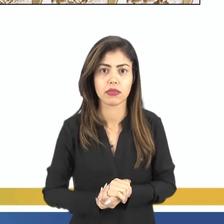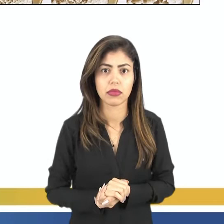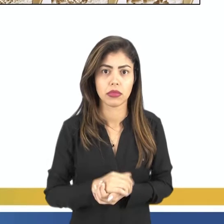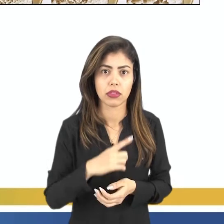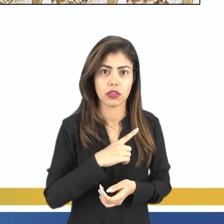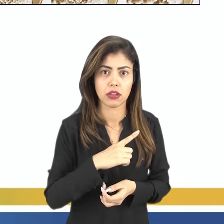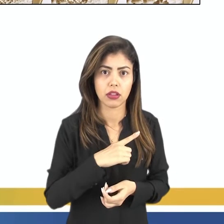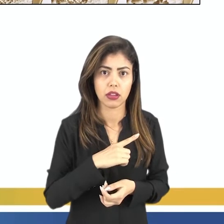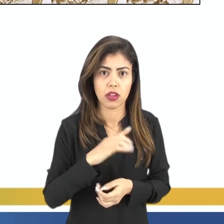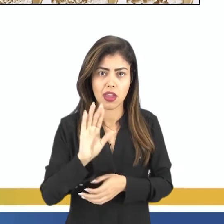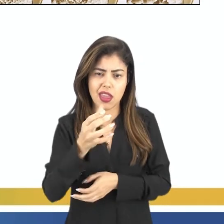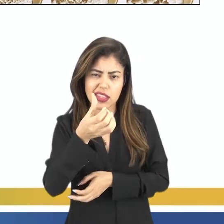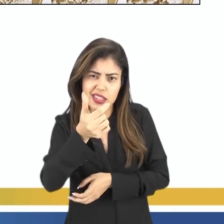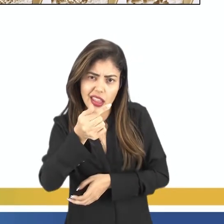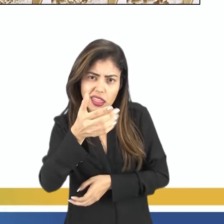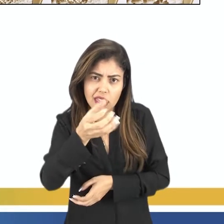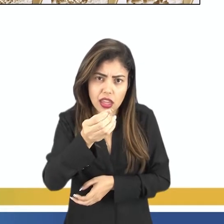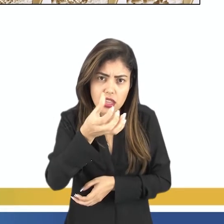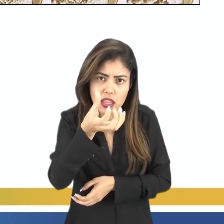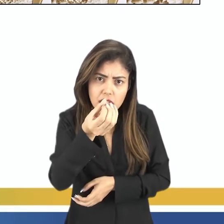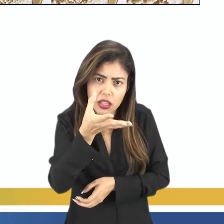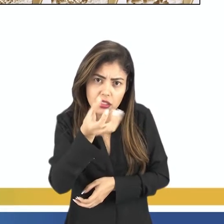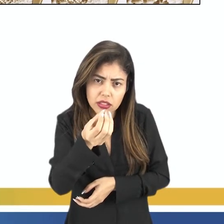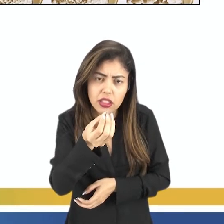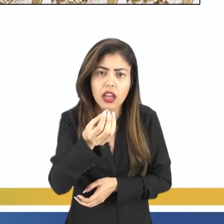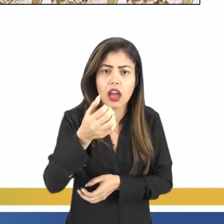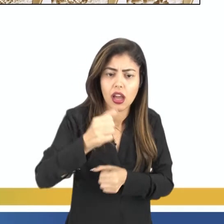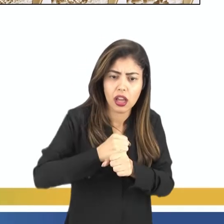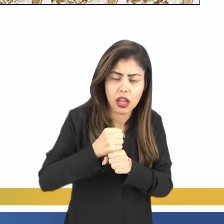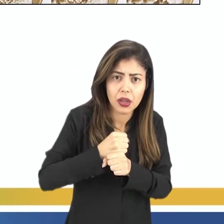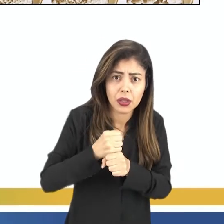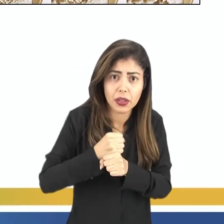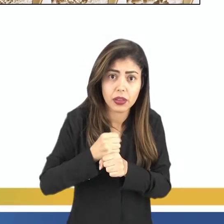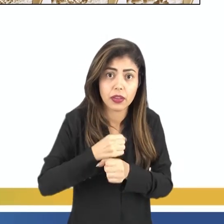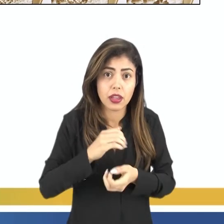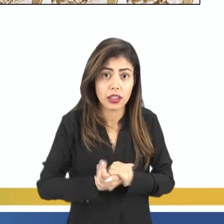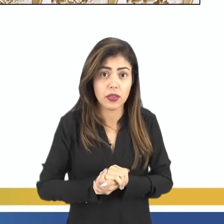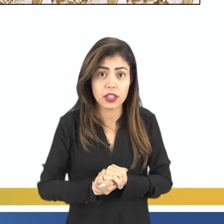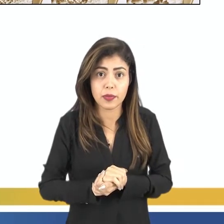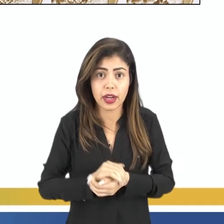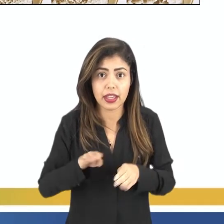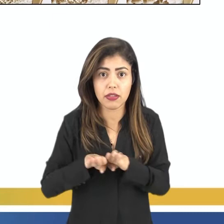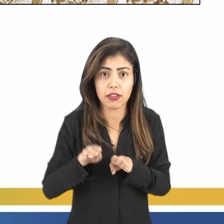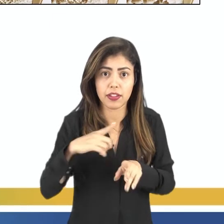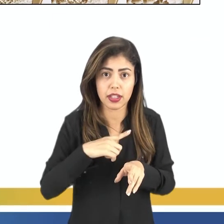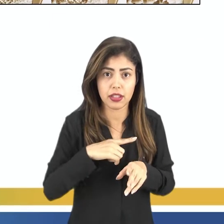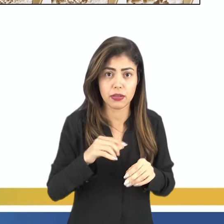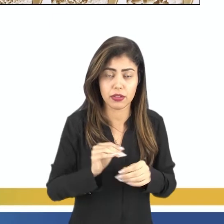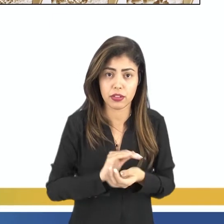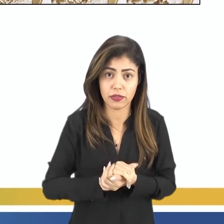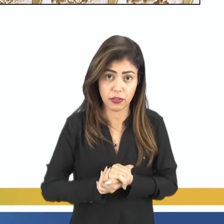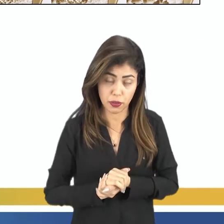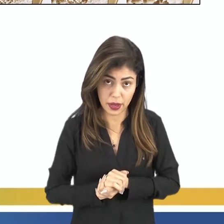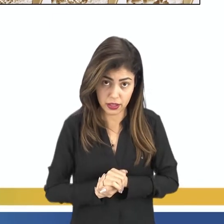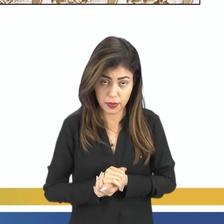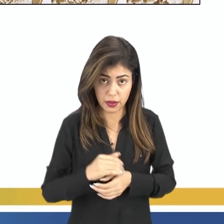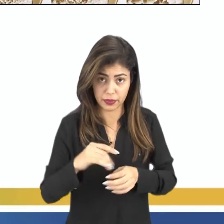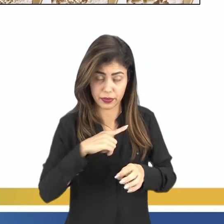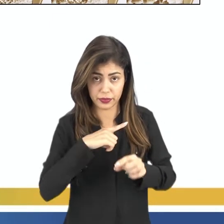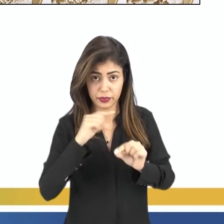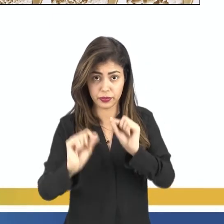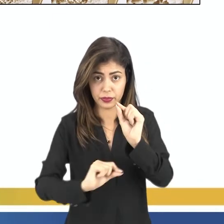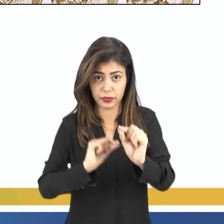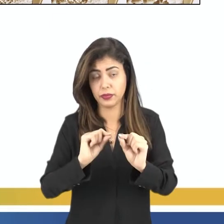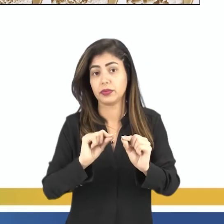ali com 60 e com 70 anos você vai ter uma diminuição da massa óssea. Qual é o tratamento, professor? Aí você vai consultar